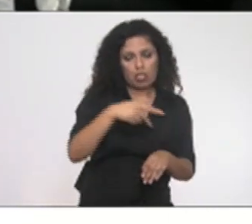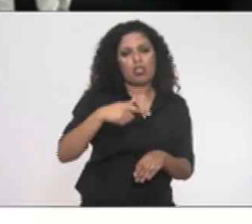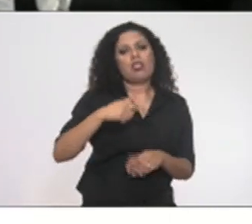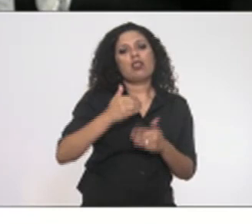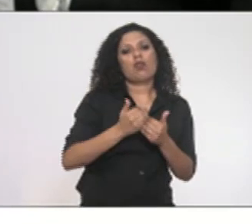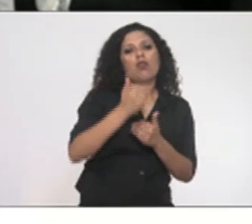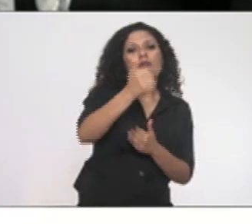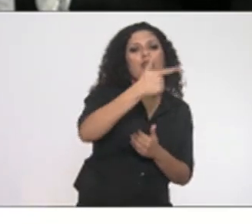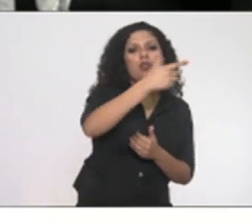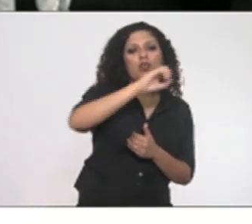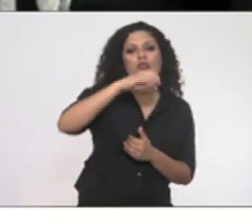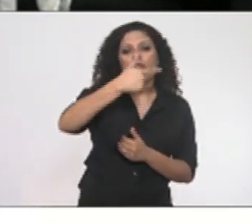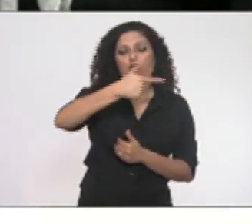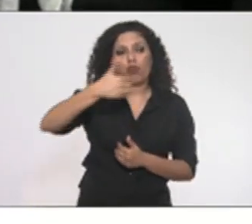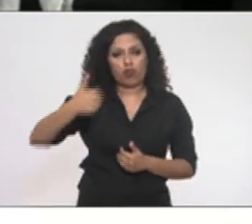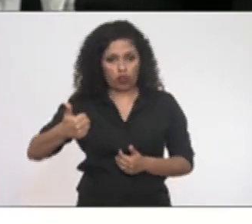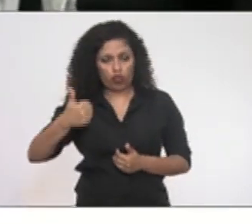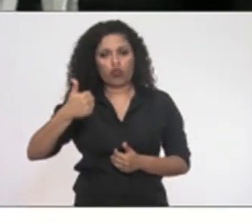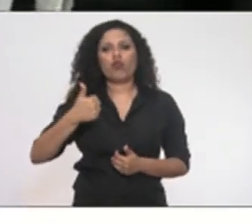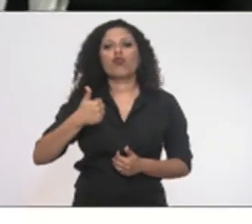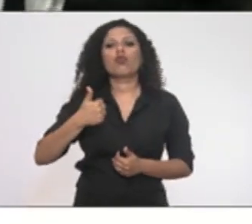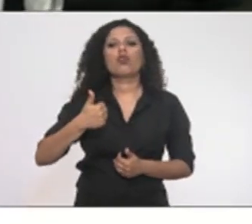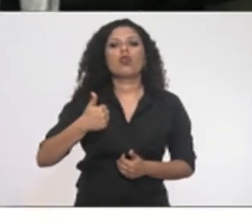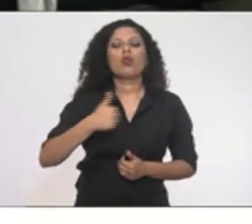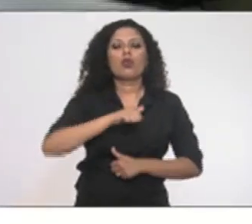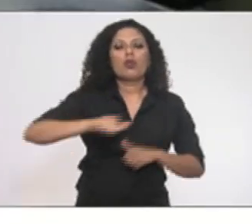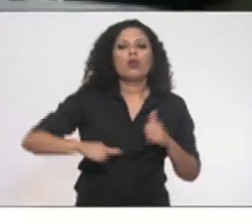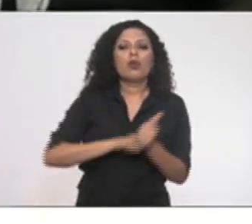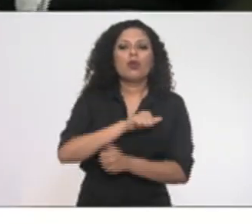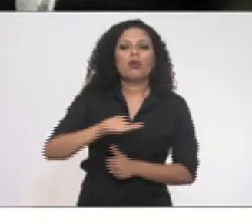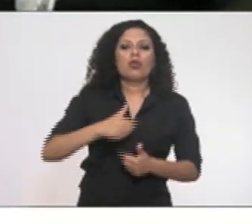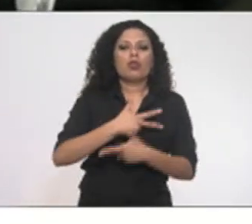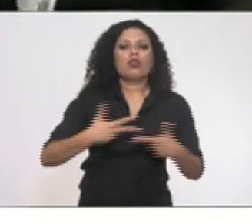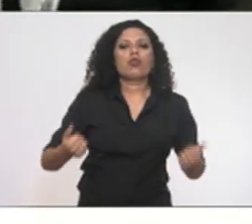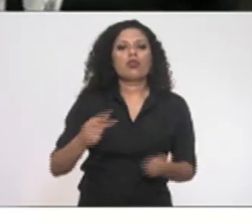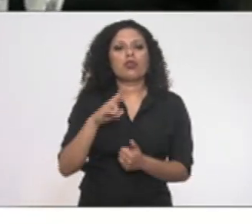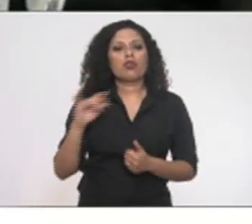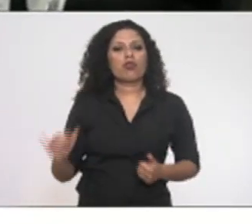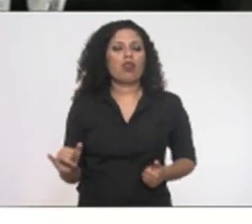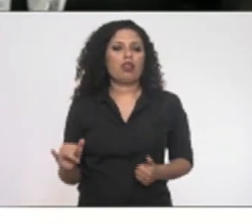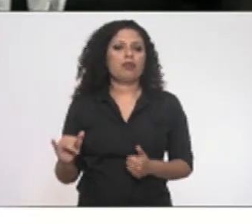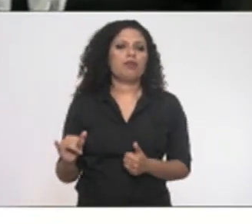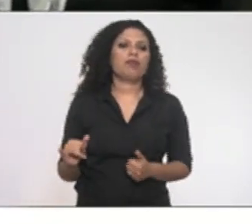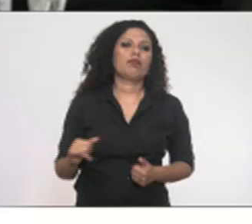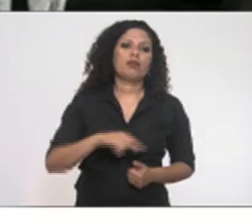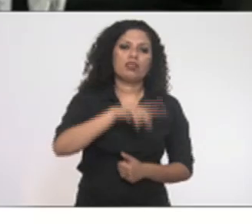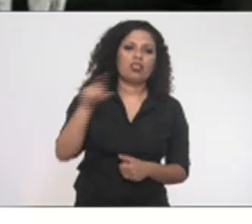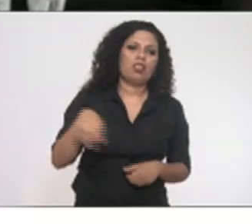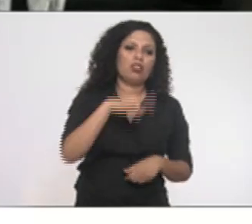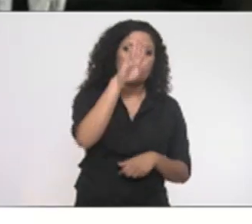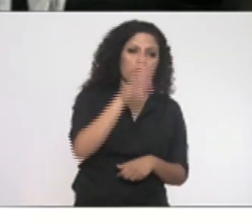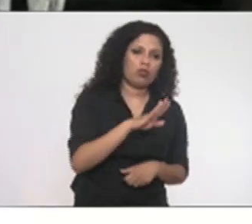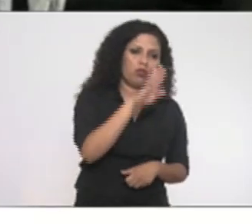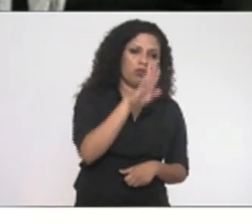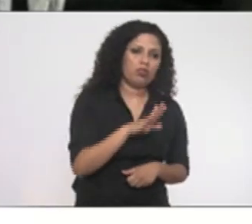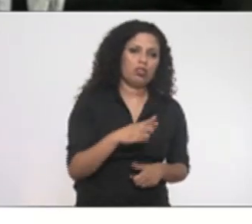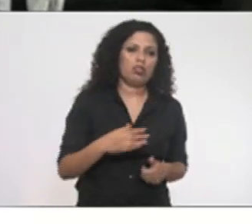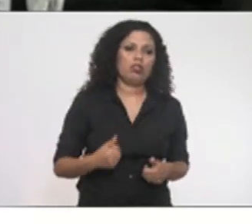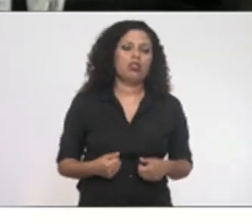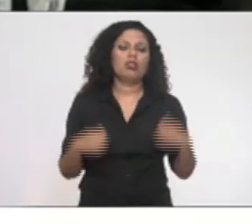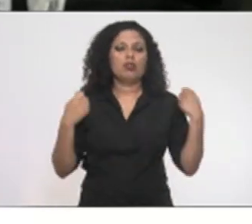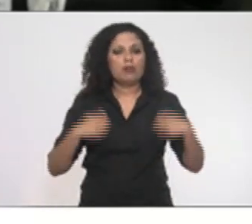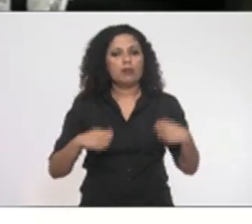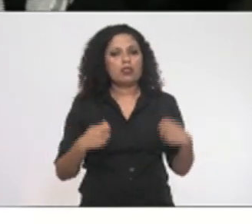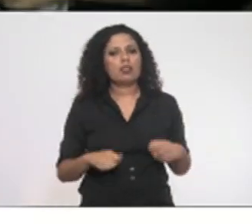devem parar de importar a partir de 2021 gás 2022, gás boliviano. Os bolivianos vão ficar ter o nosso mercado, o mercado interno